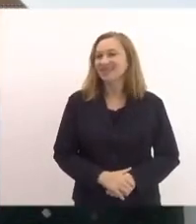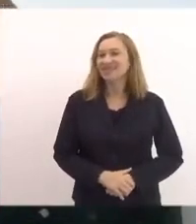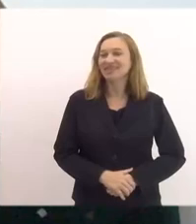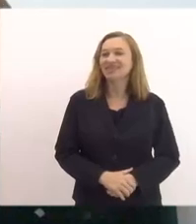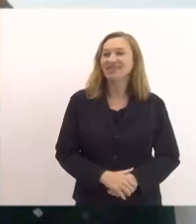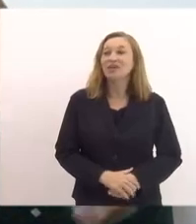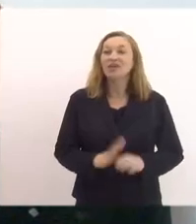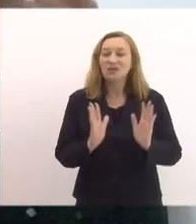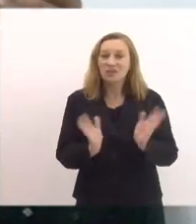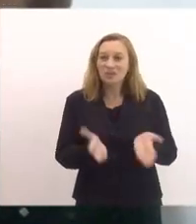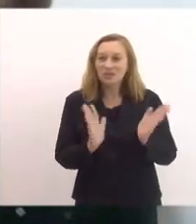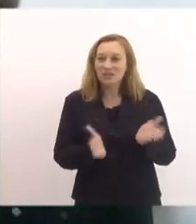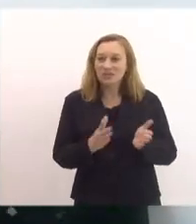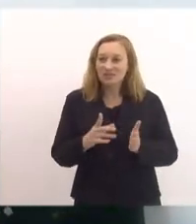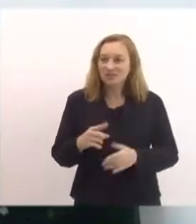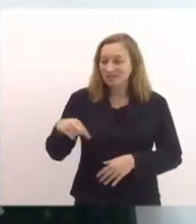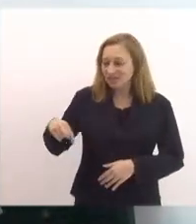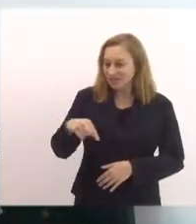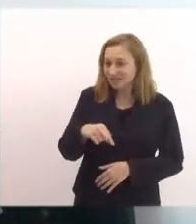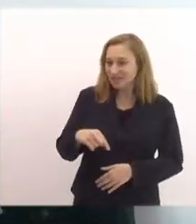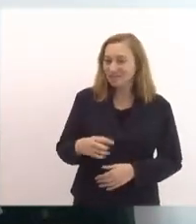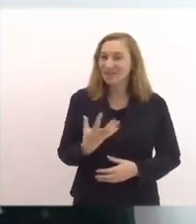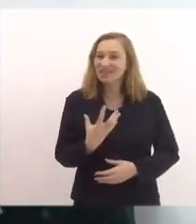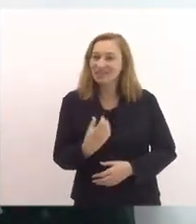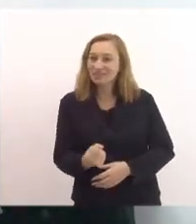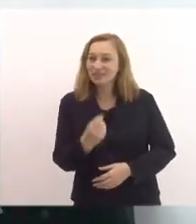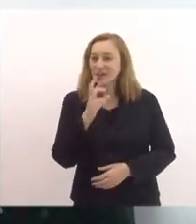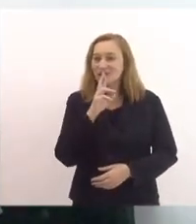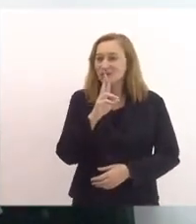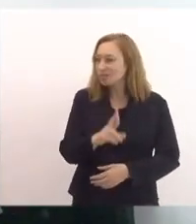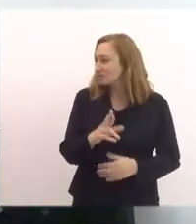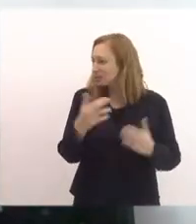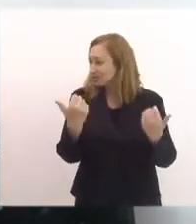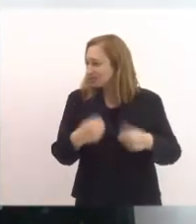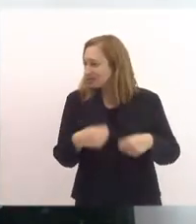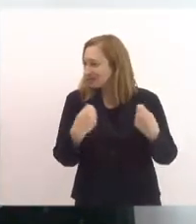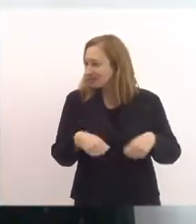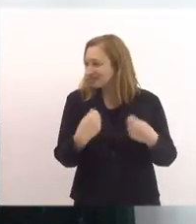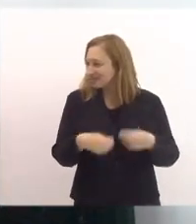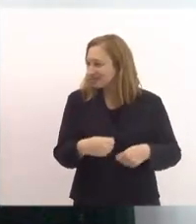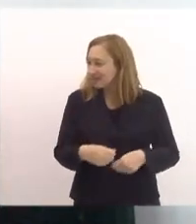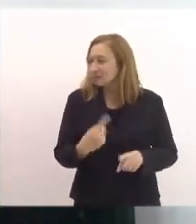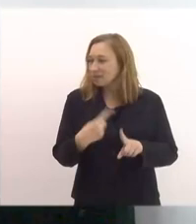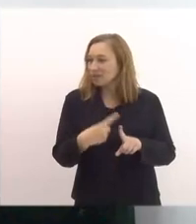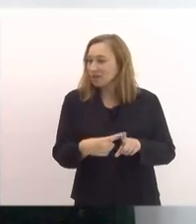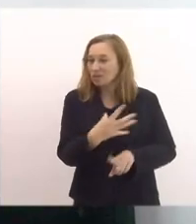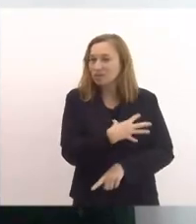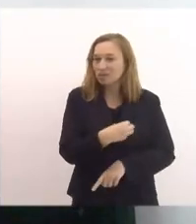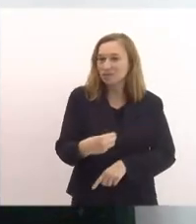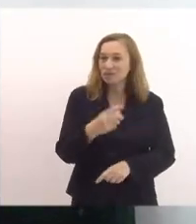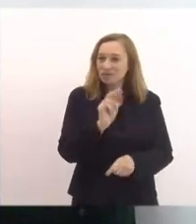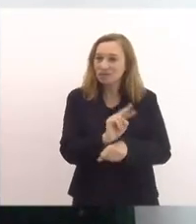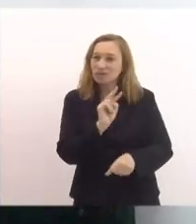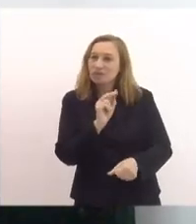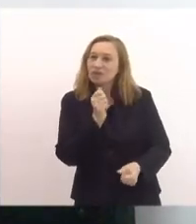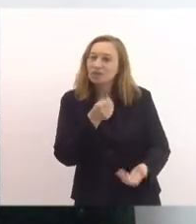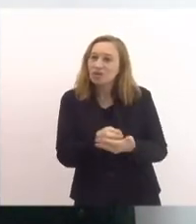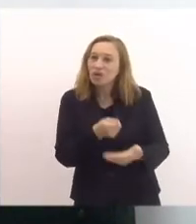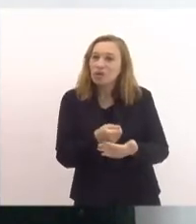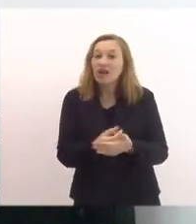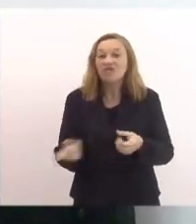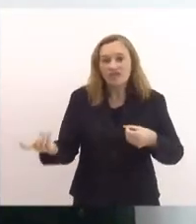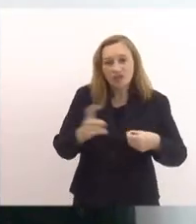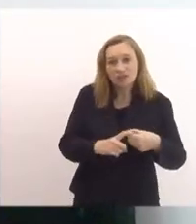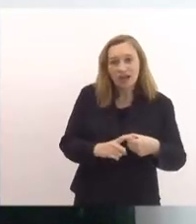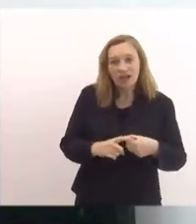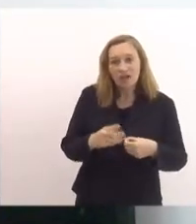E hoje eu vim aqui para receber essa resposta. Eu preciso disso, sabe por quê? Porque os meus filhos me cobraram, pai, você vai voltar para o bombeiro? E